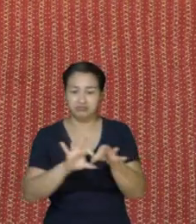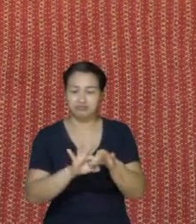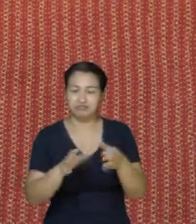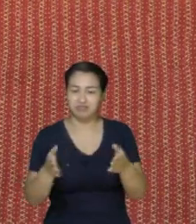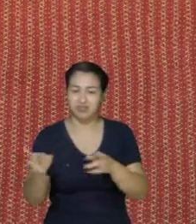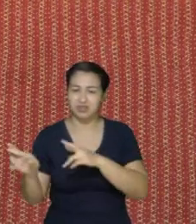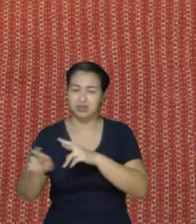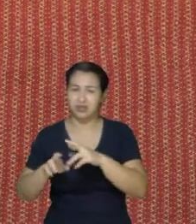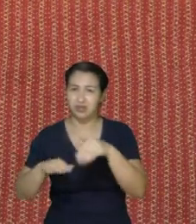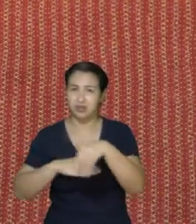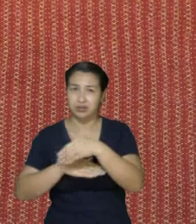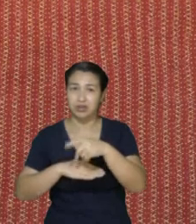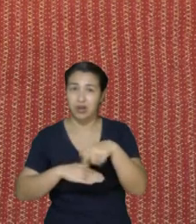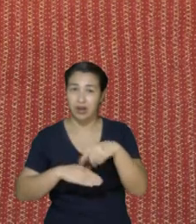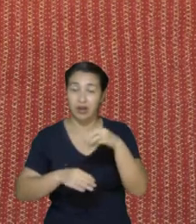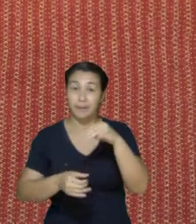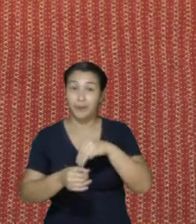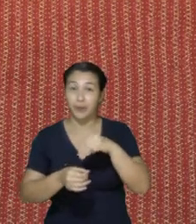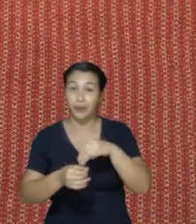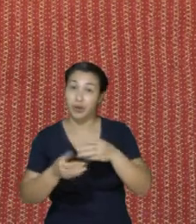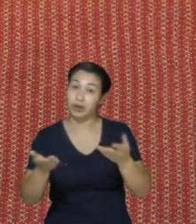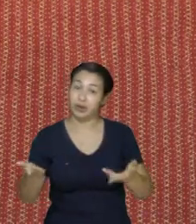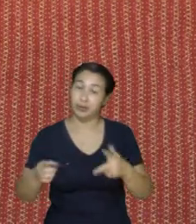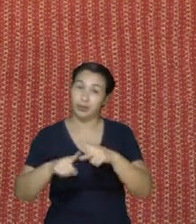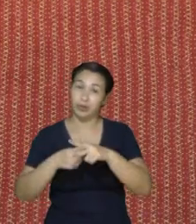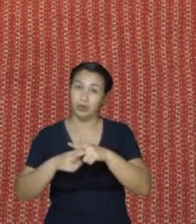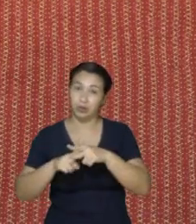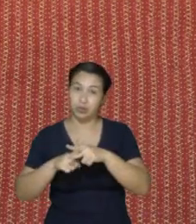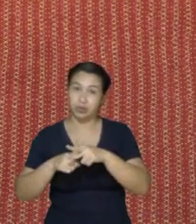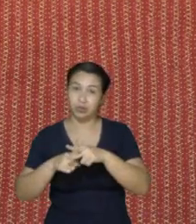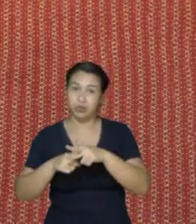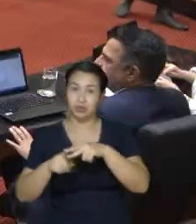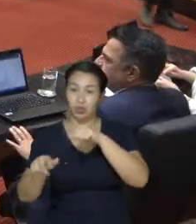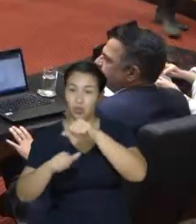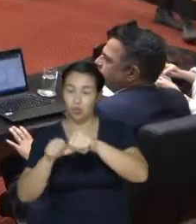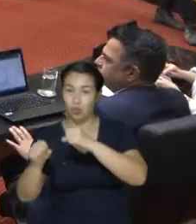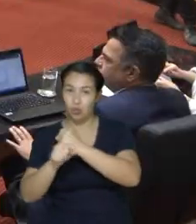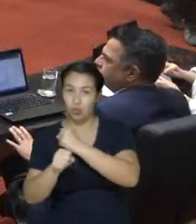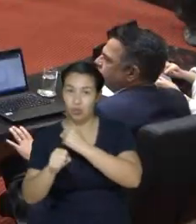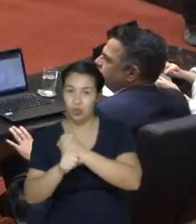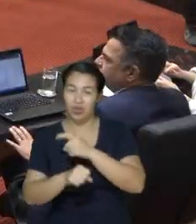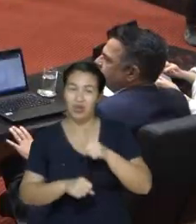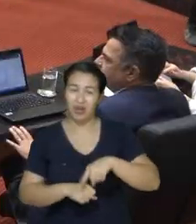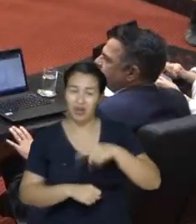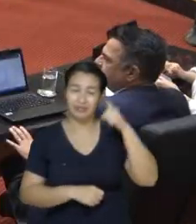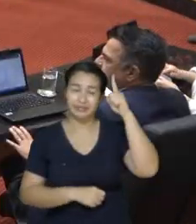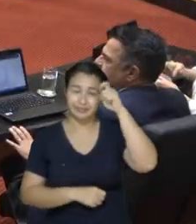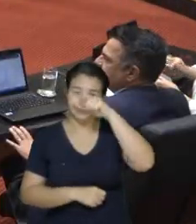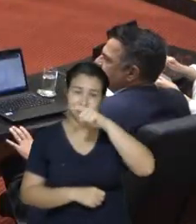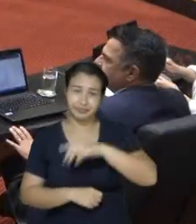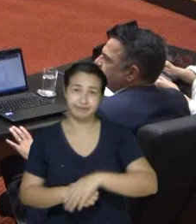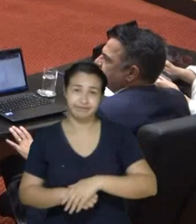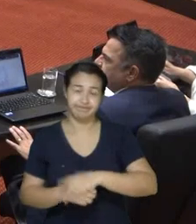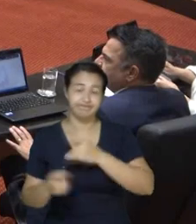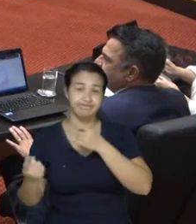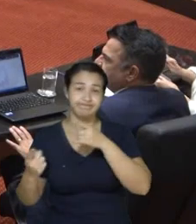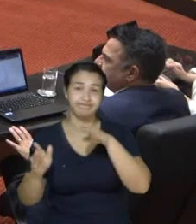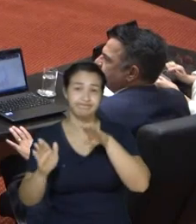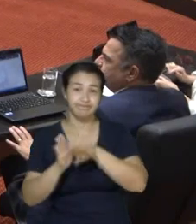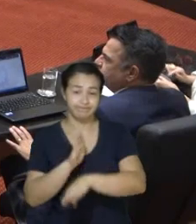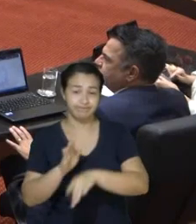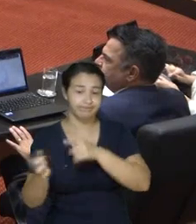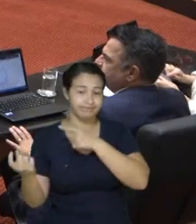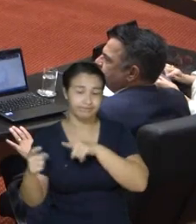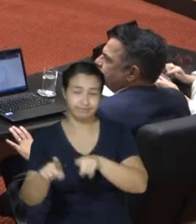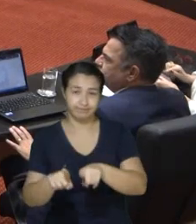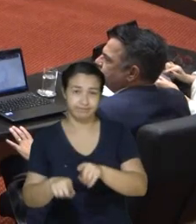ela é municipal. Então, a manutenção da prefeitura se torna bem complicado. Então, a derrubada do veto ela é muito importante,